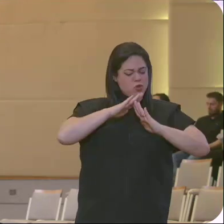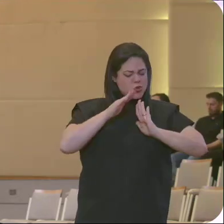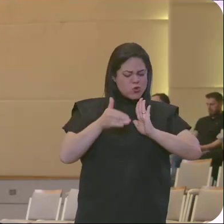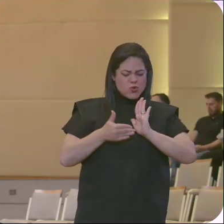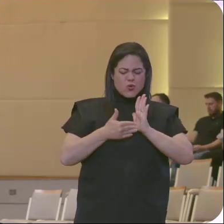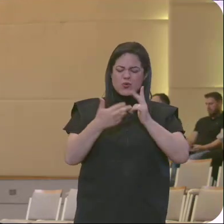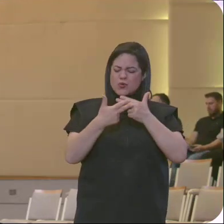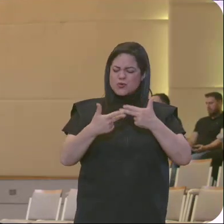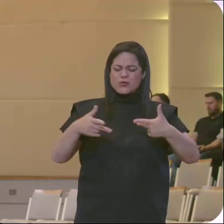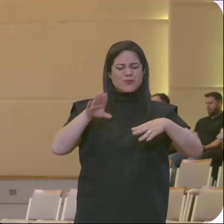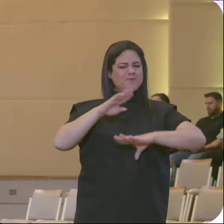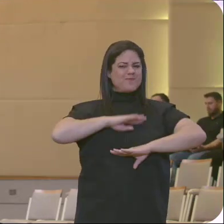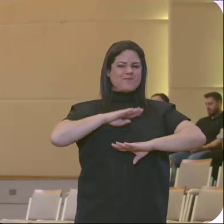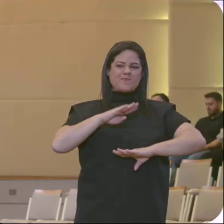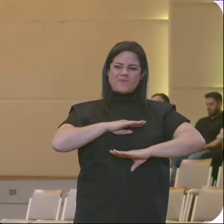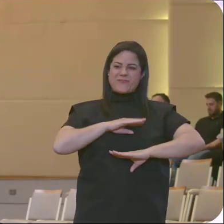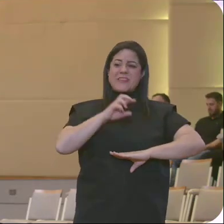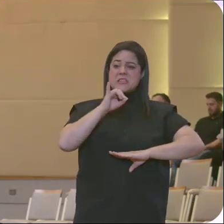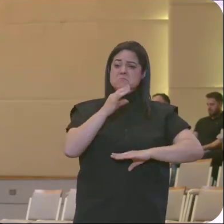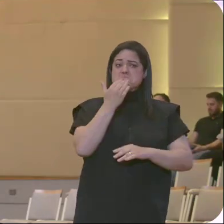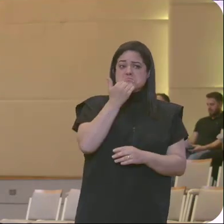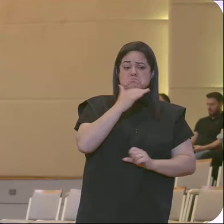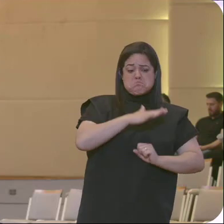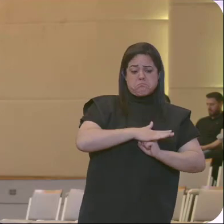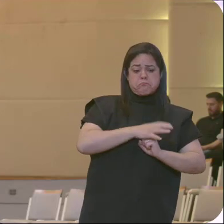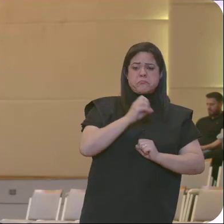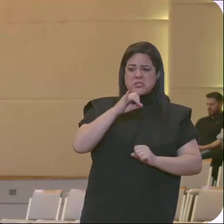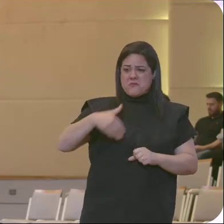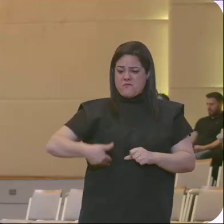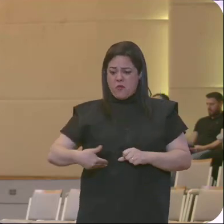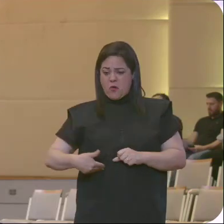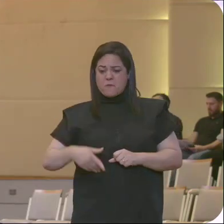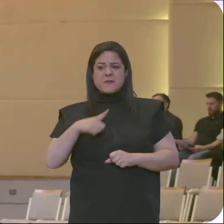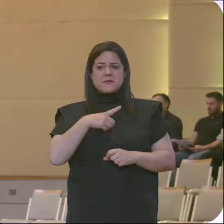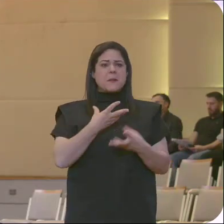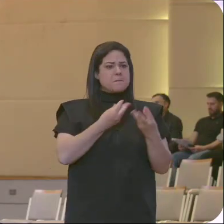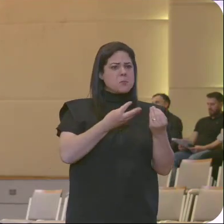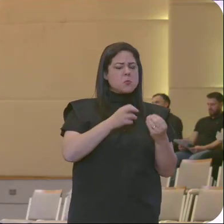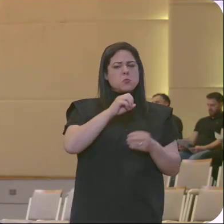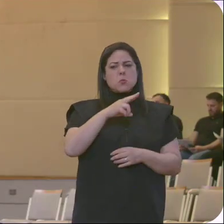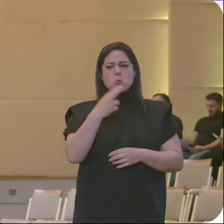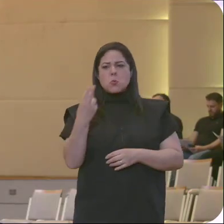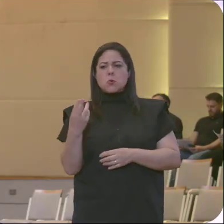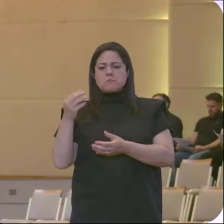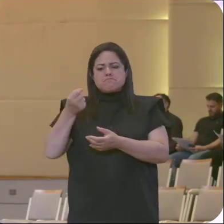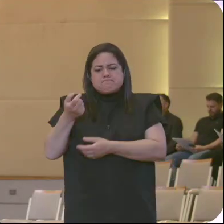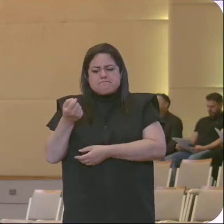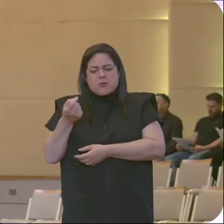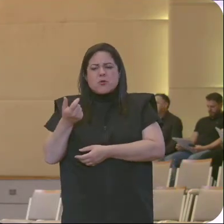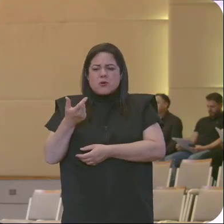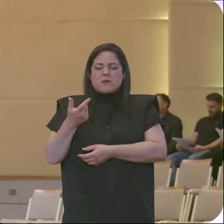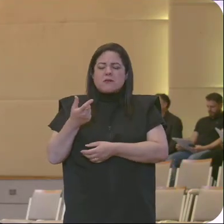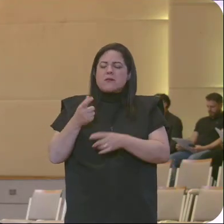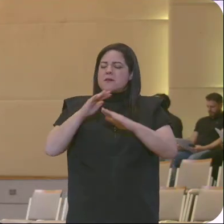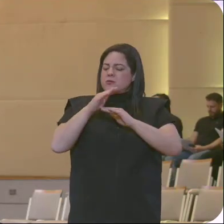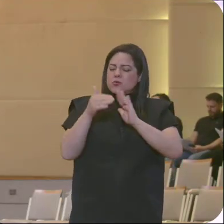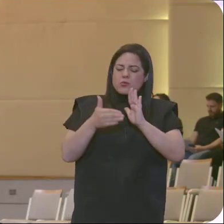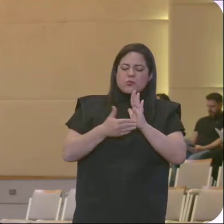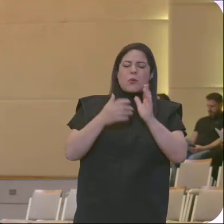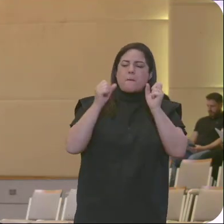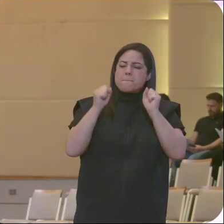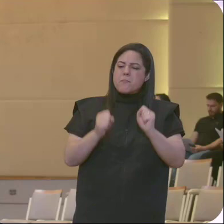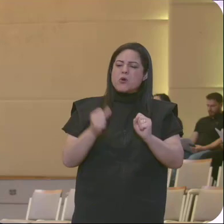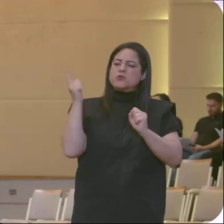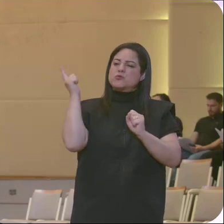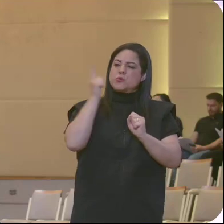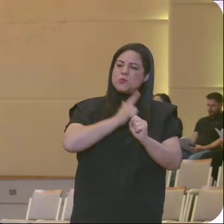e qualquer situação. Seja bem alimentado, seja com fome, tendo muito ou passando necessidade, tudo